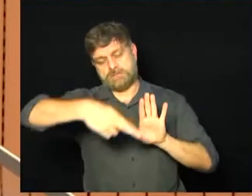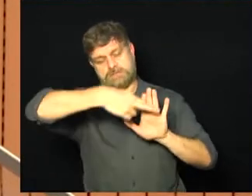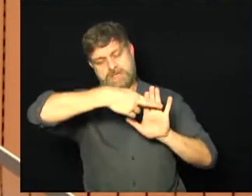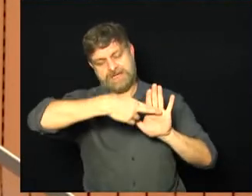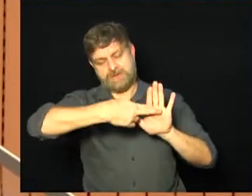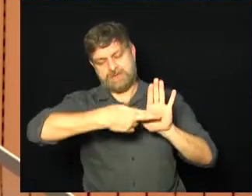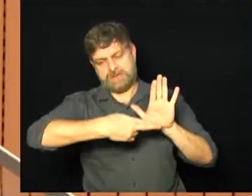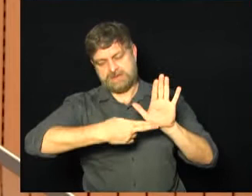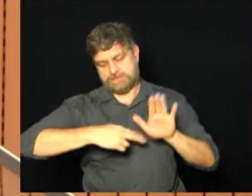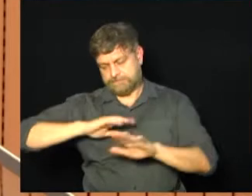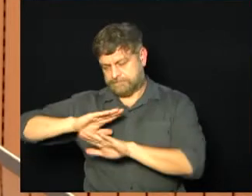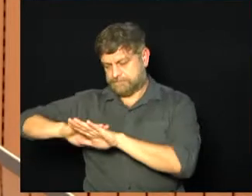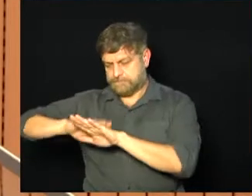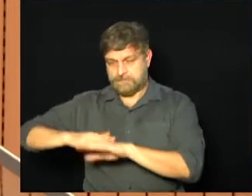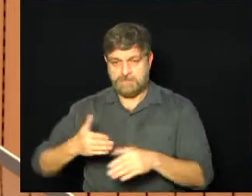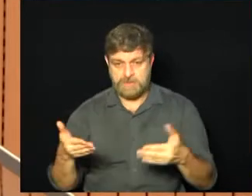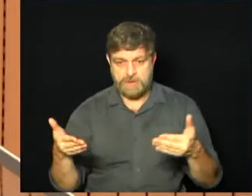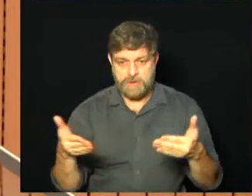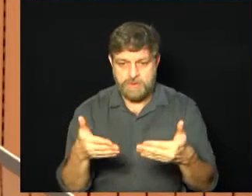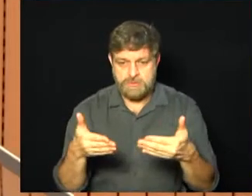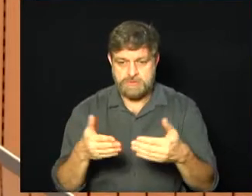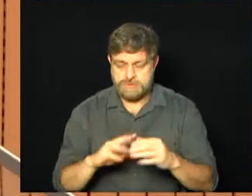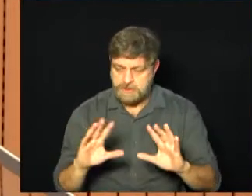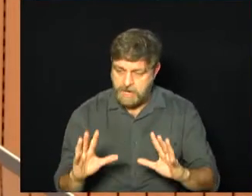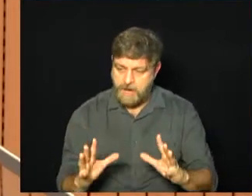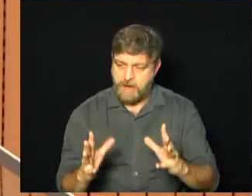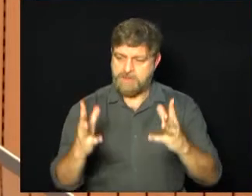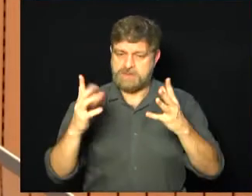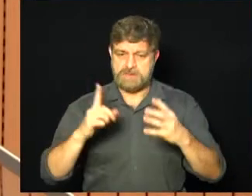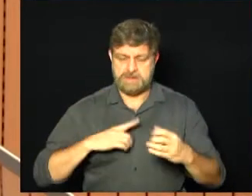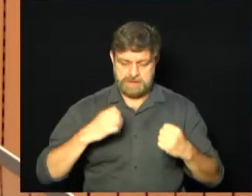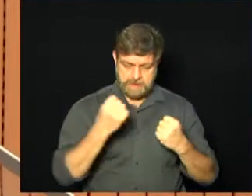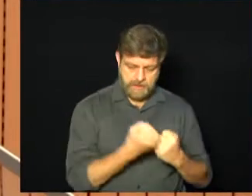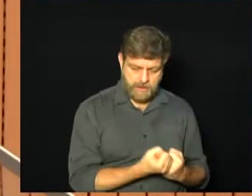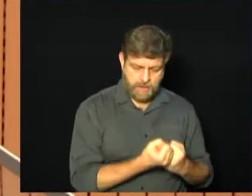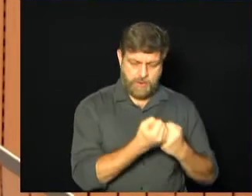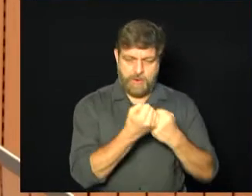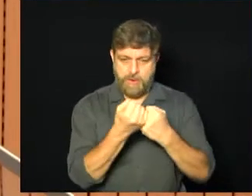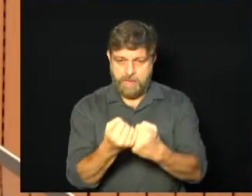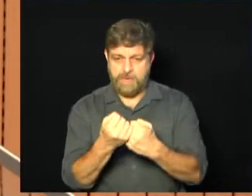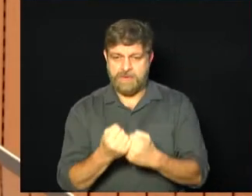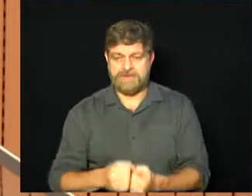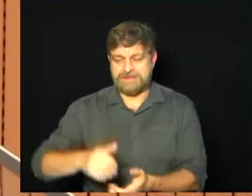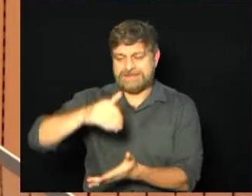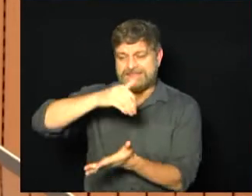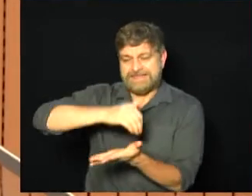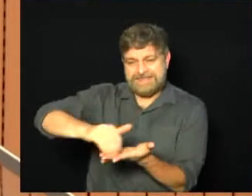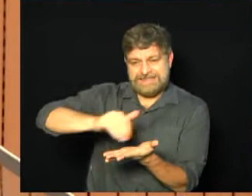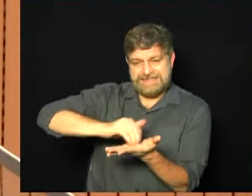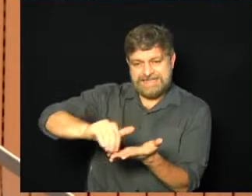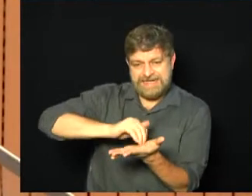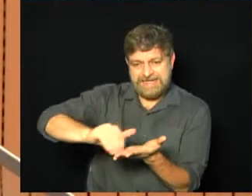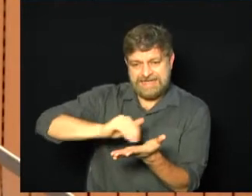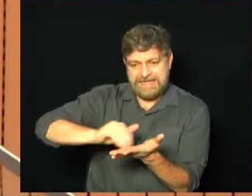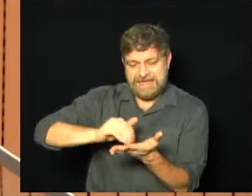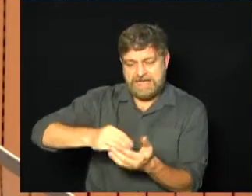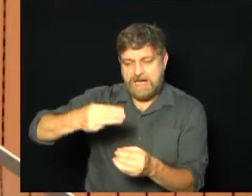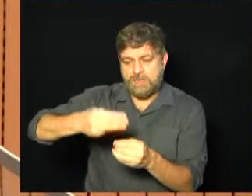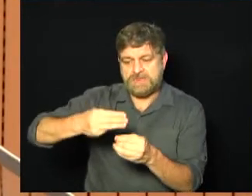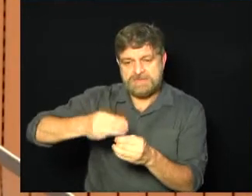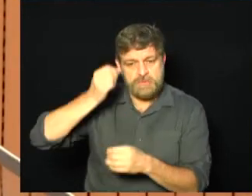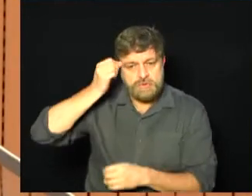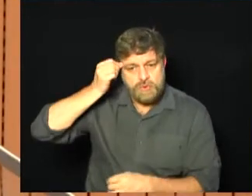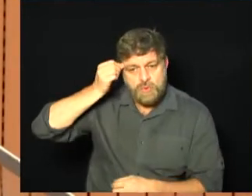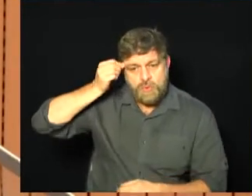concurso, e que hoje se realiza com o apoio integral da Secretaria Municipal de